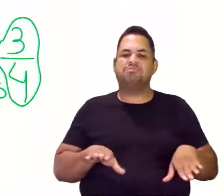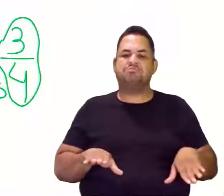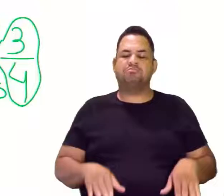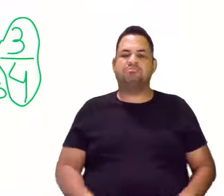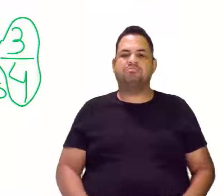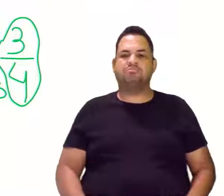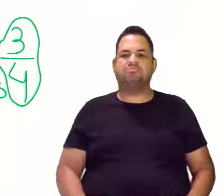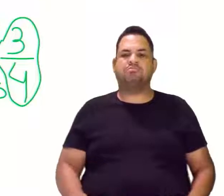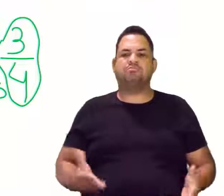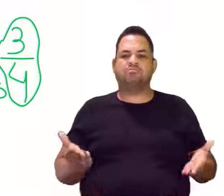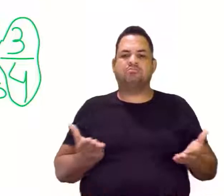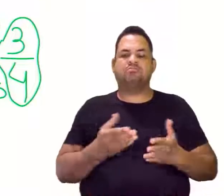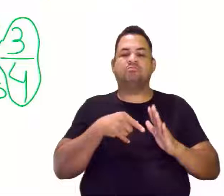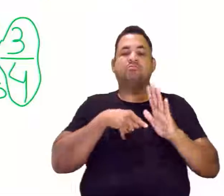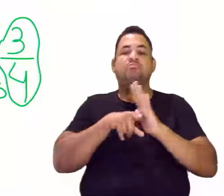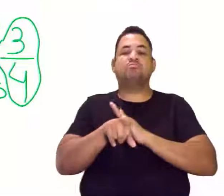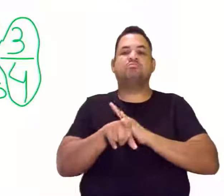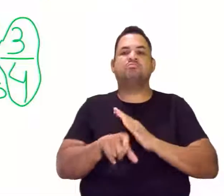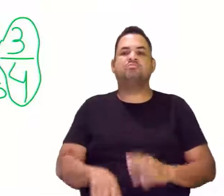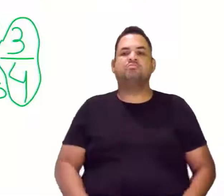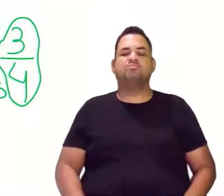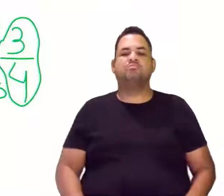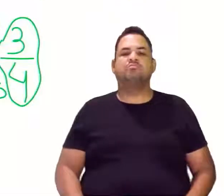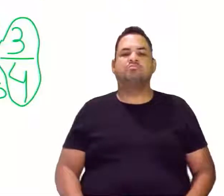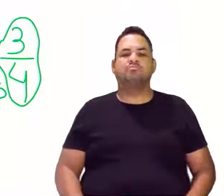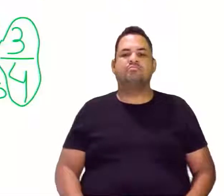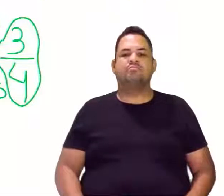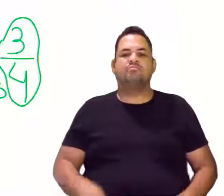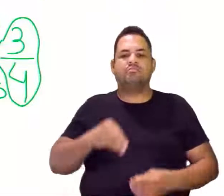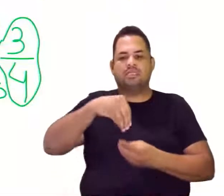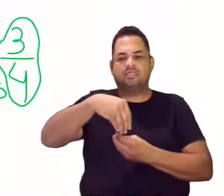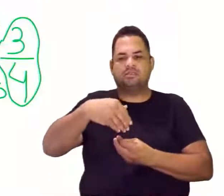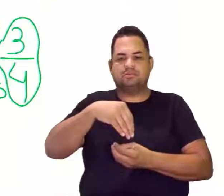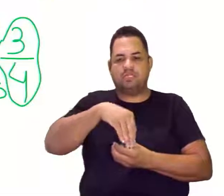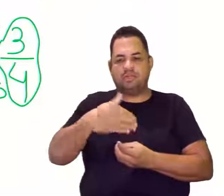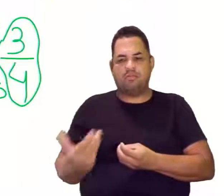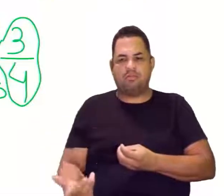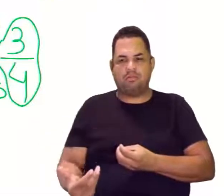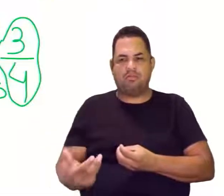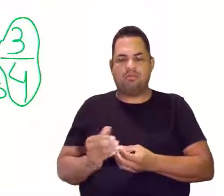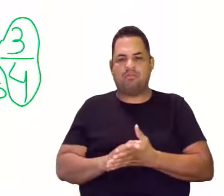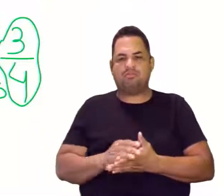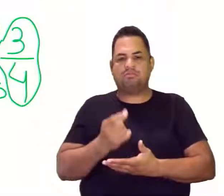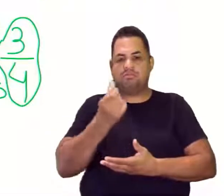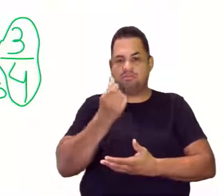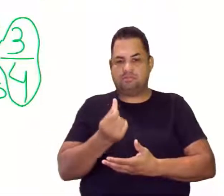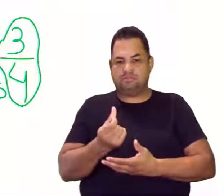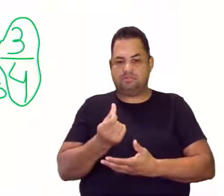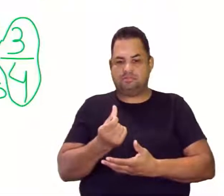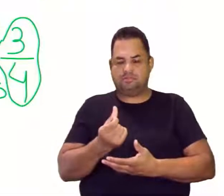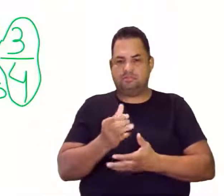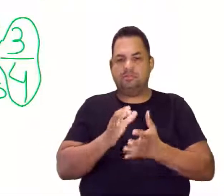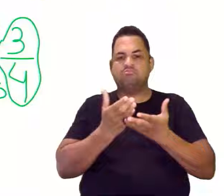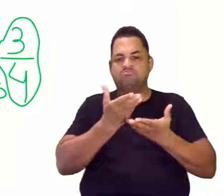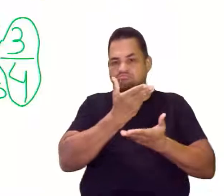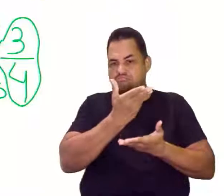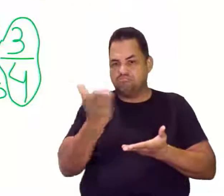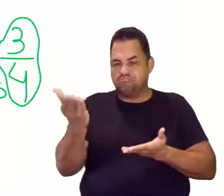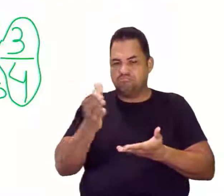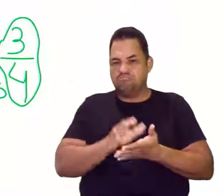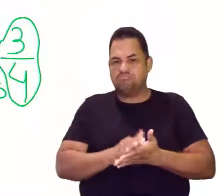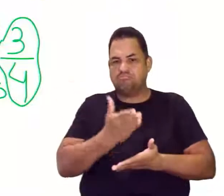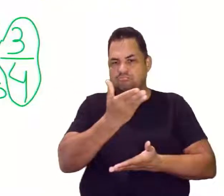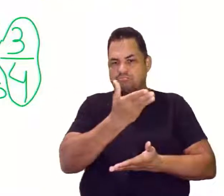Aham. Agora vamos à pergunta. Olha só, ele derrubou 6 garrafas. Ele pode ter derrubado até